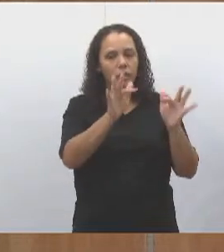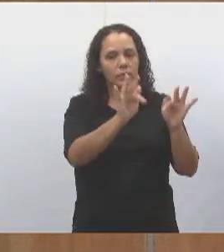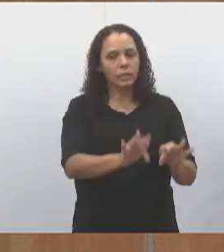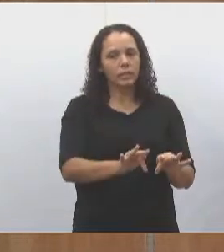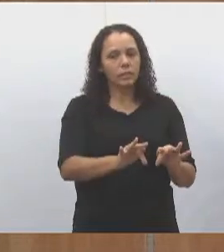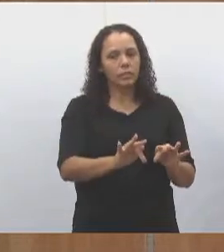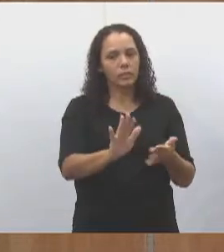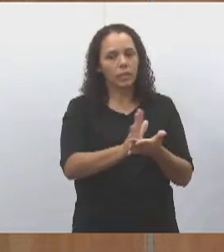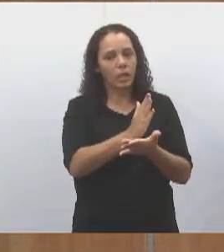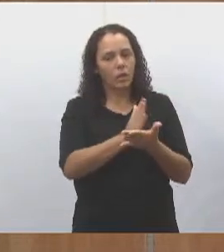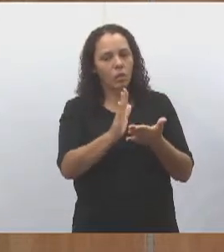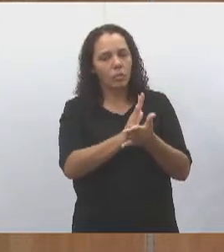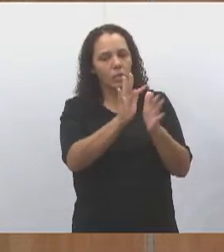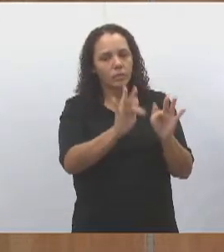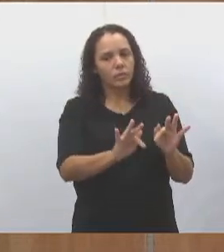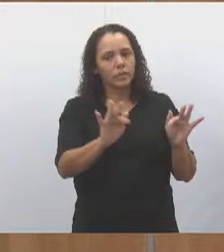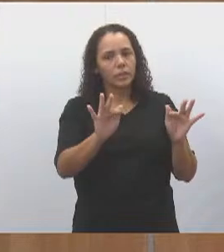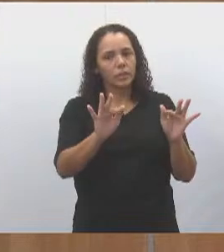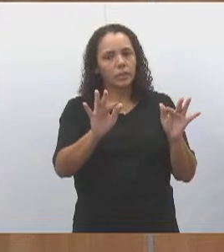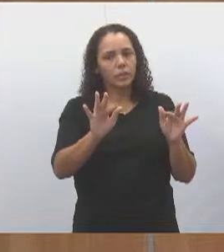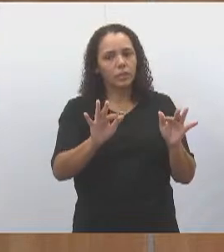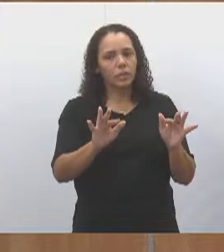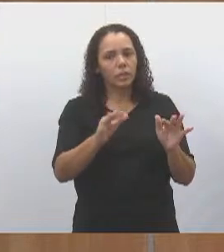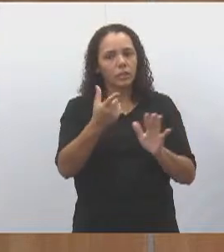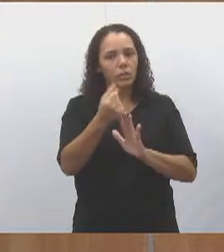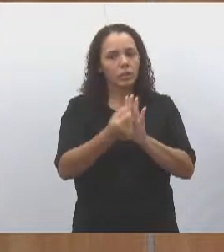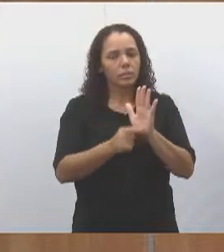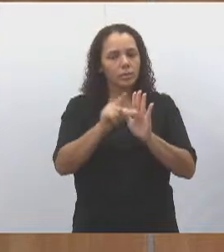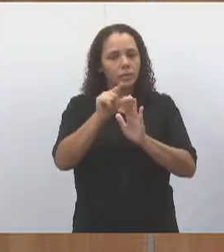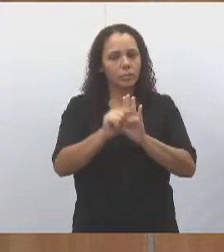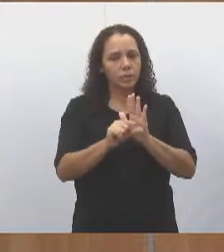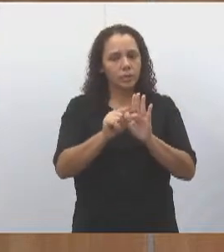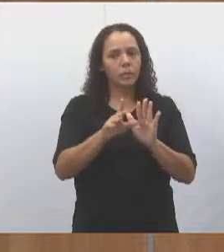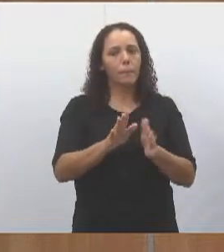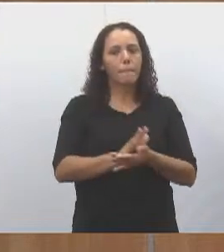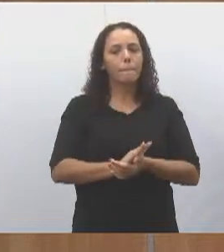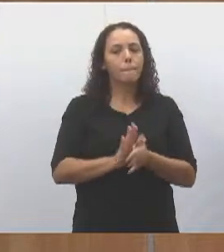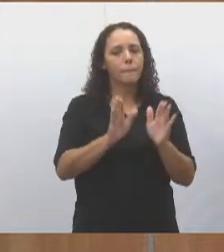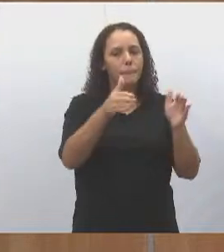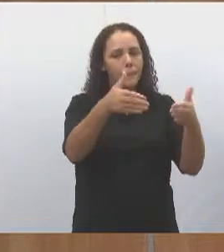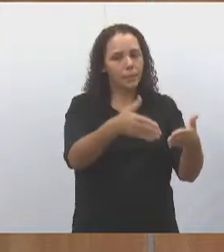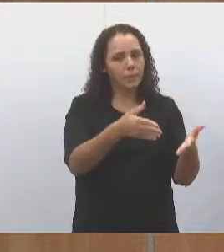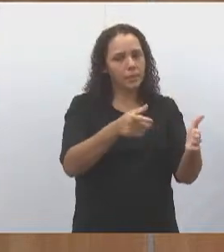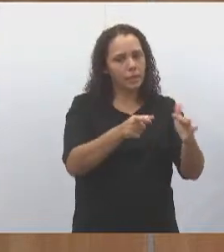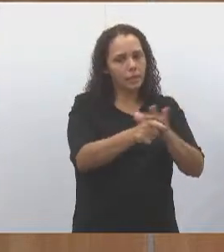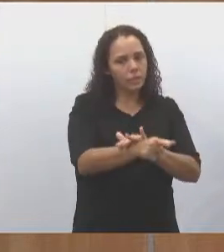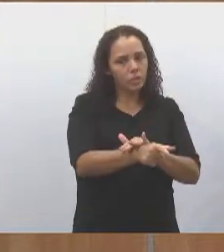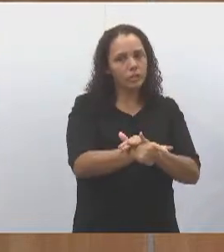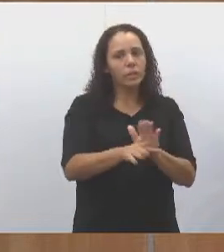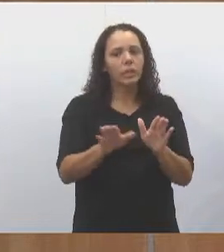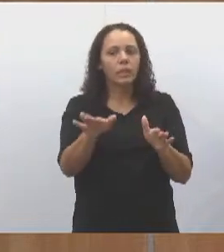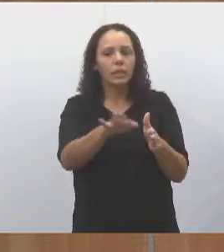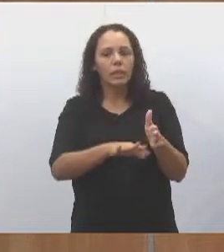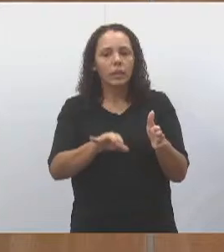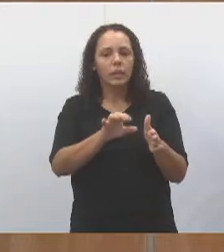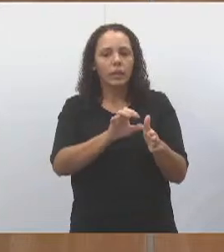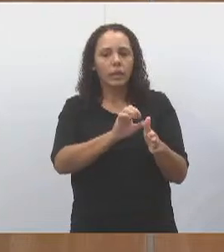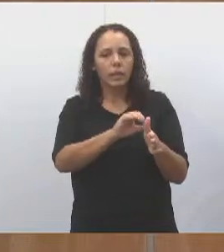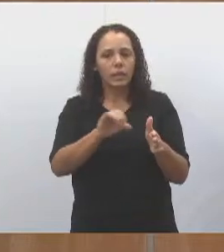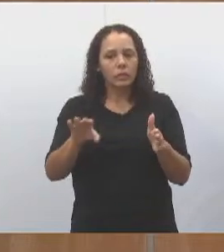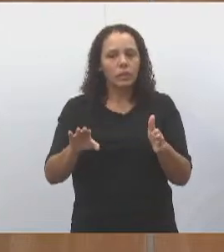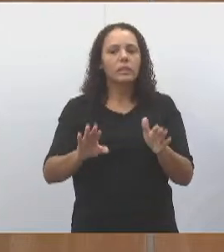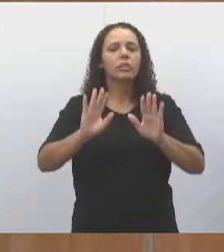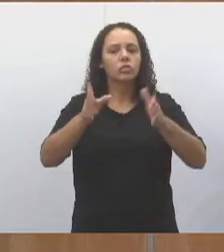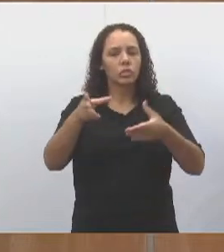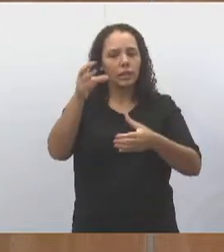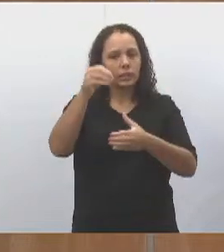finalizadas, algumas já estarão finalizadas, a previsão orçamentária vai ser menor. Com relação à educação, está previsto a merenda escolar e